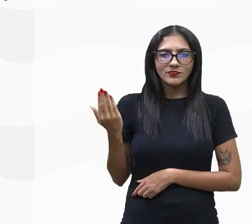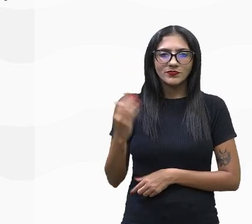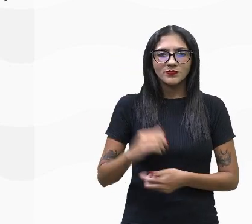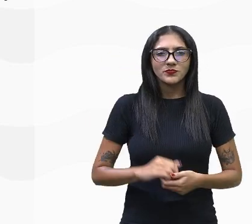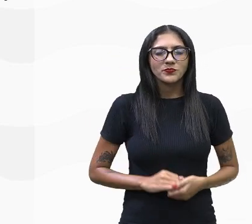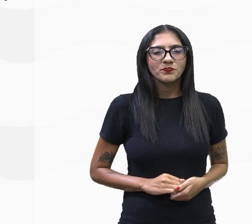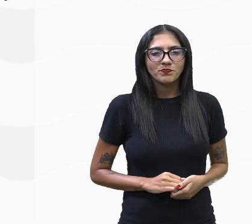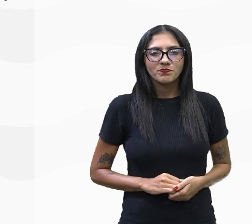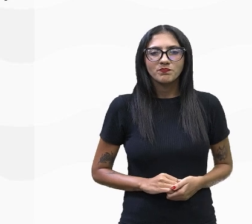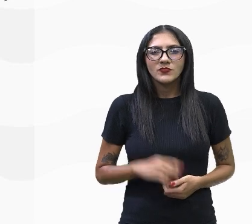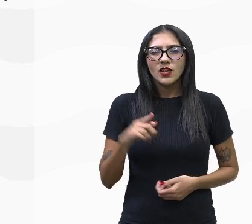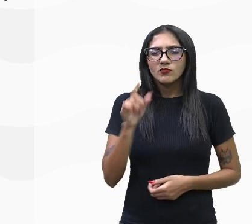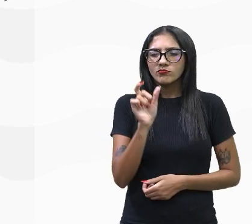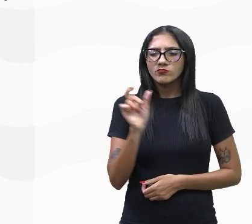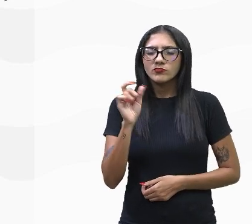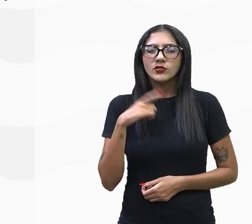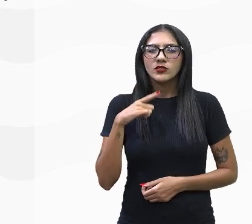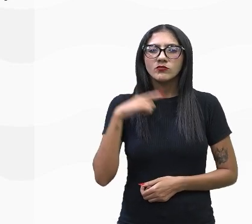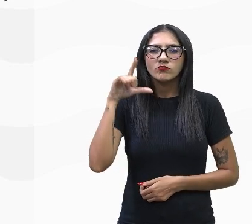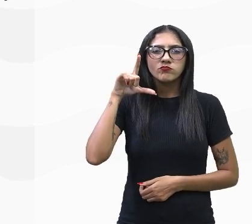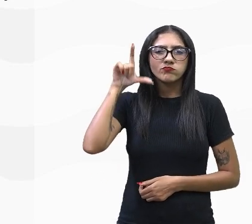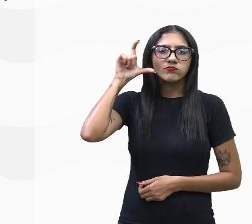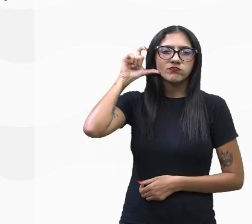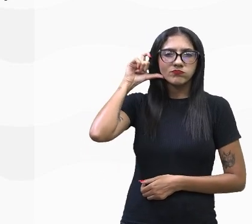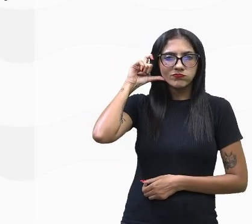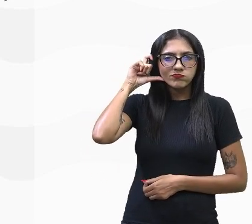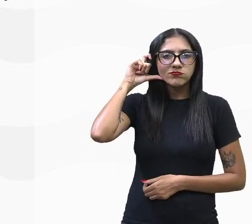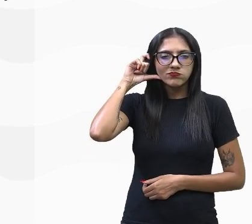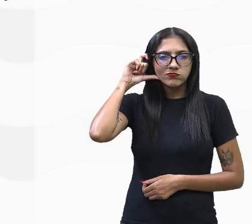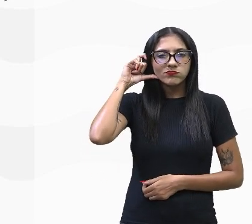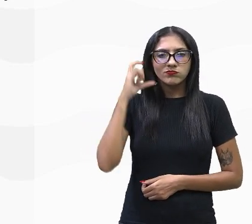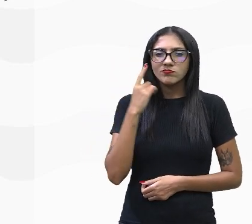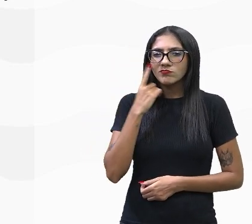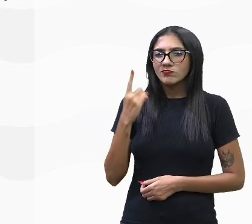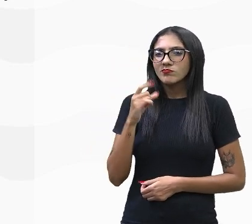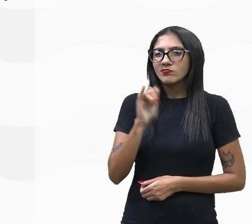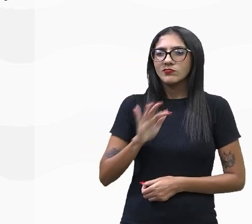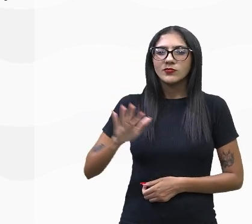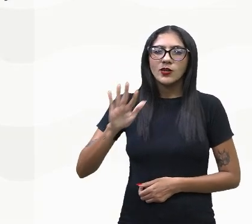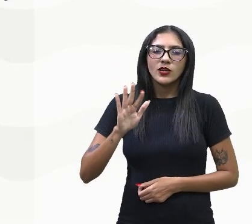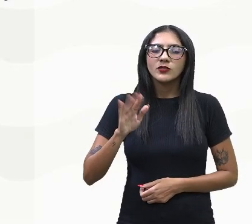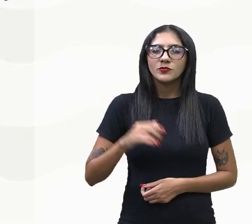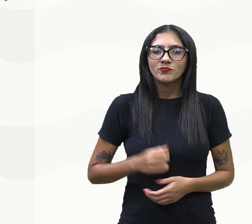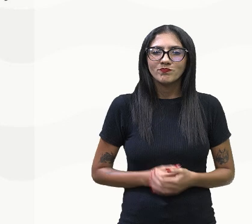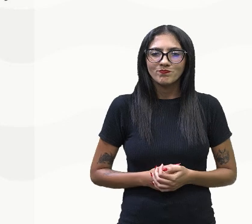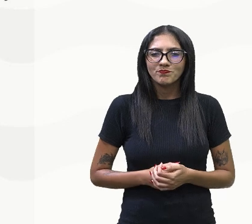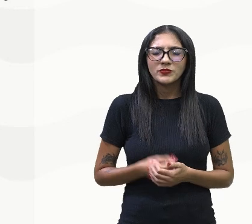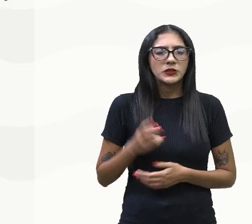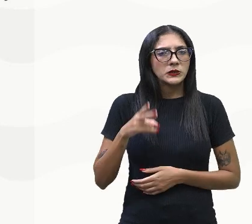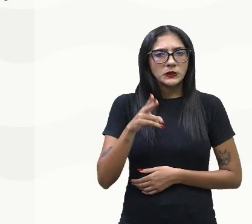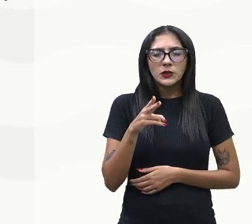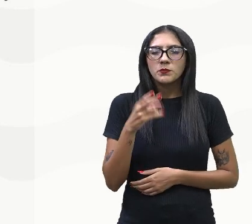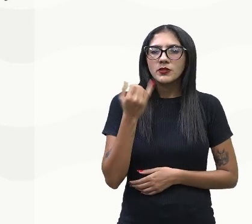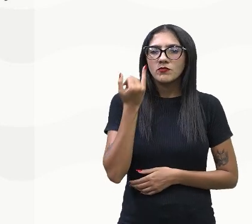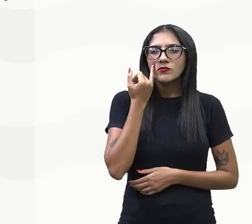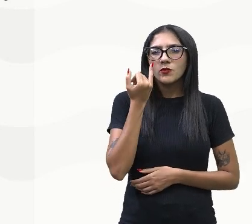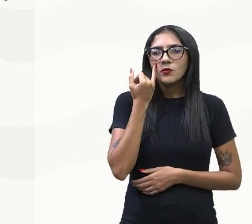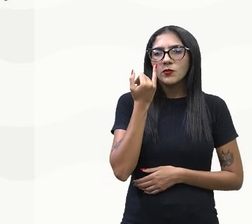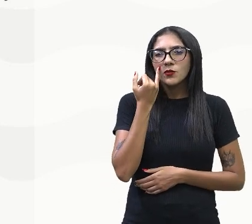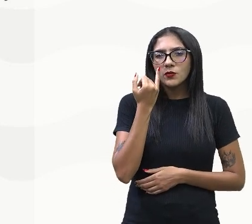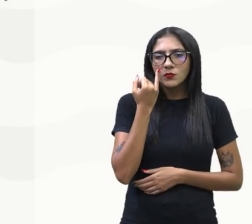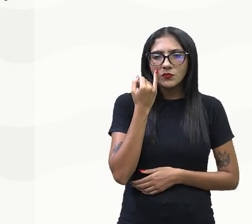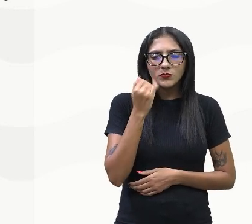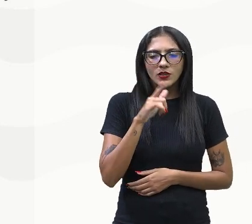A cóclea é a porção anterior do labirinto. O labirinto, a gente sempre escuta falar, né? Tem até o filme, o Labirinto